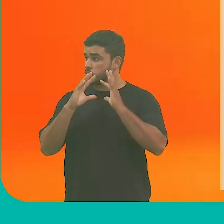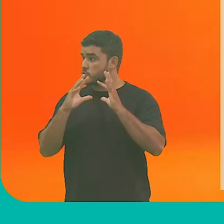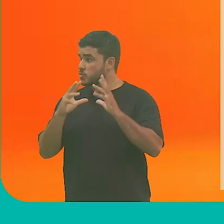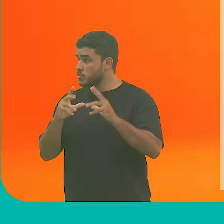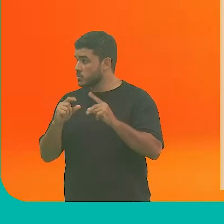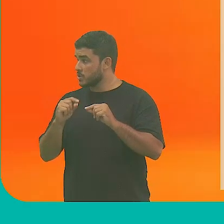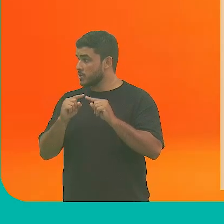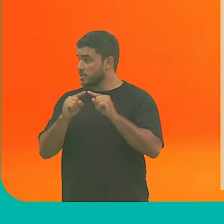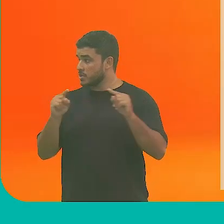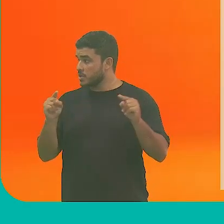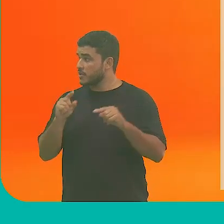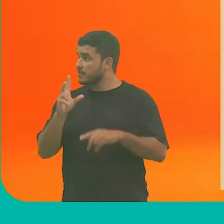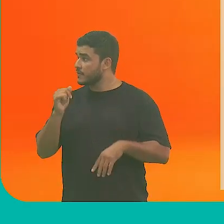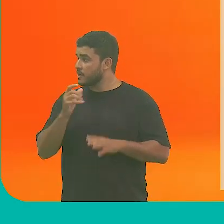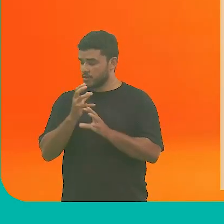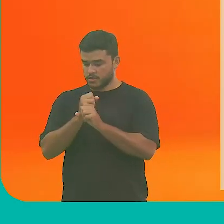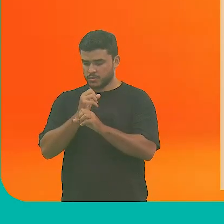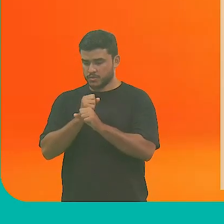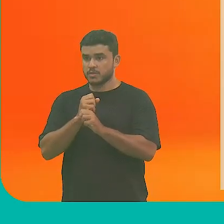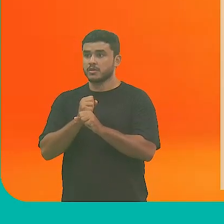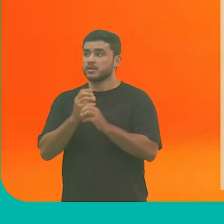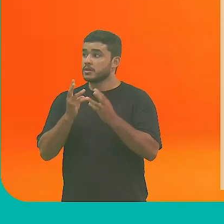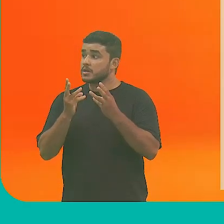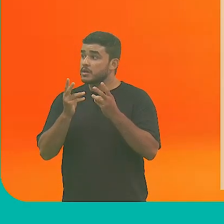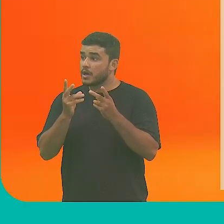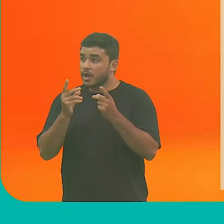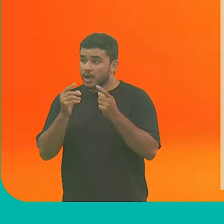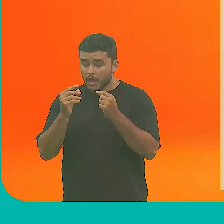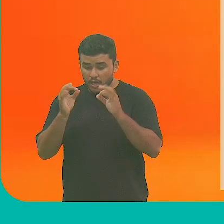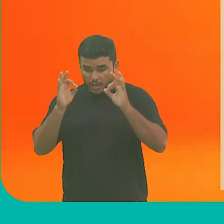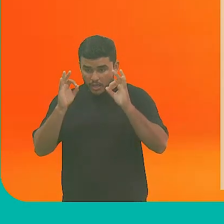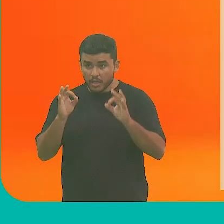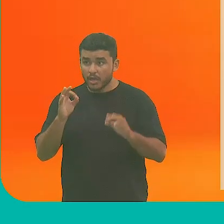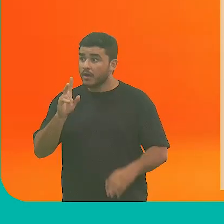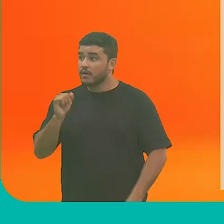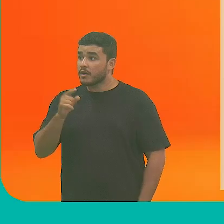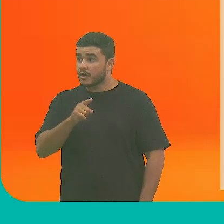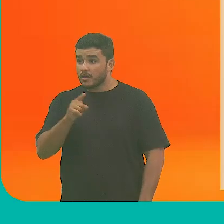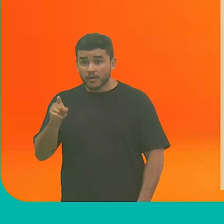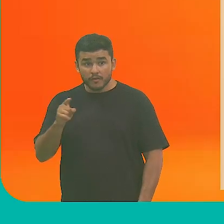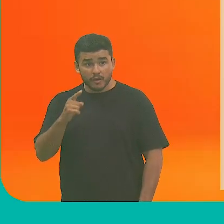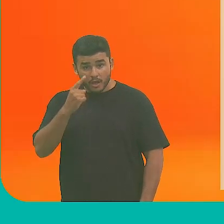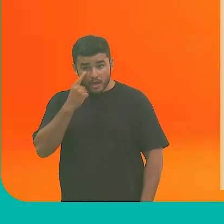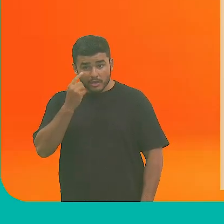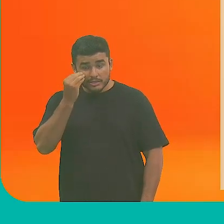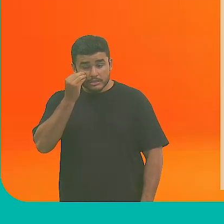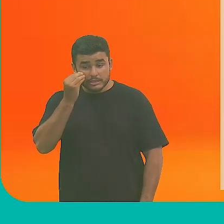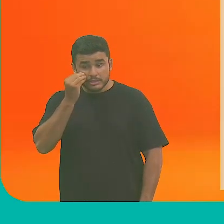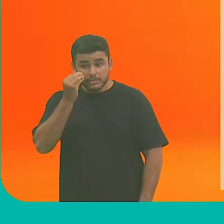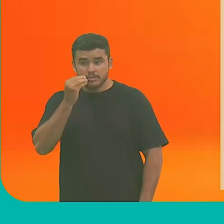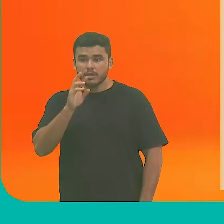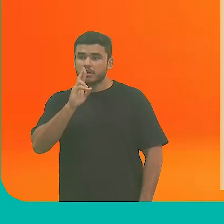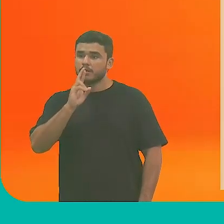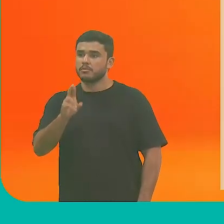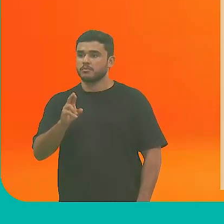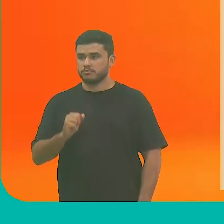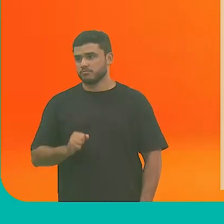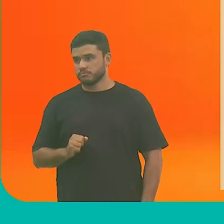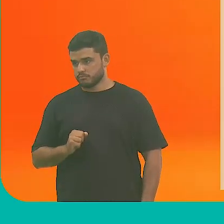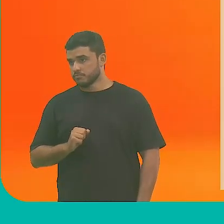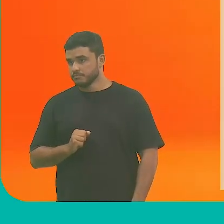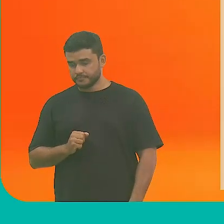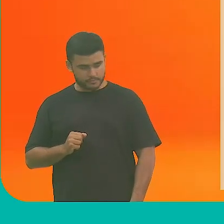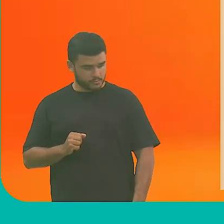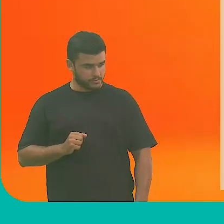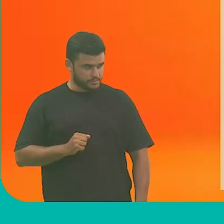provavelmente vai fazer alguma conta para analisar algo. Mostra uma questão aí,